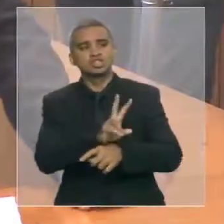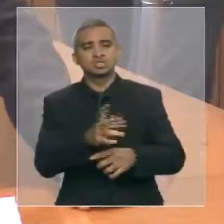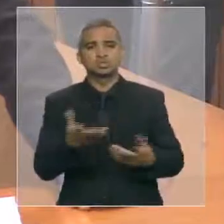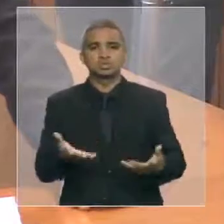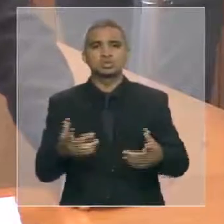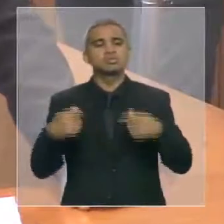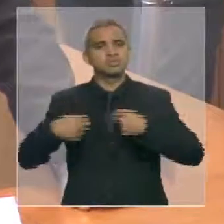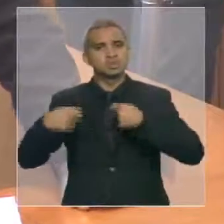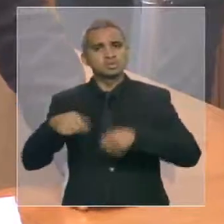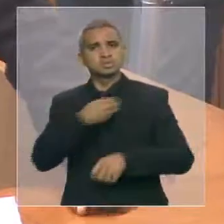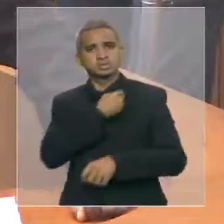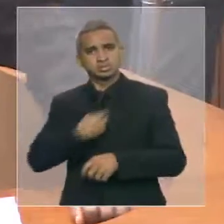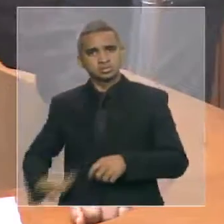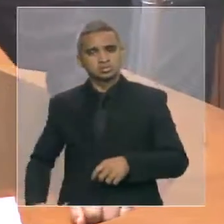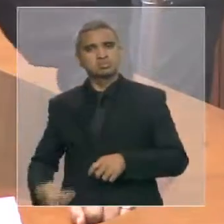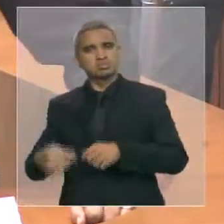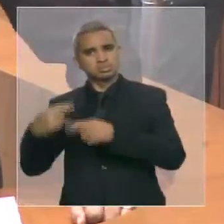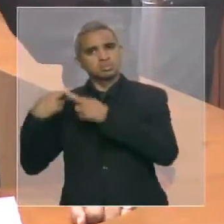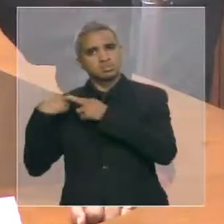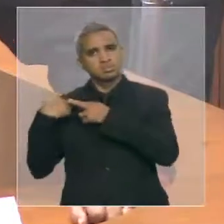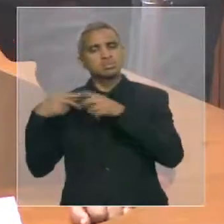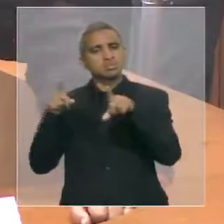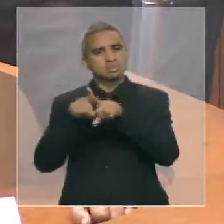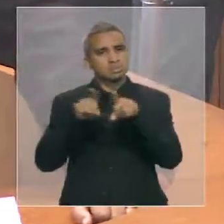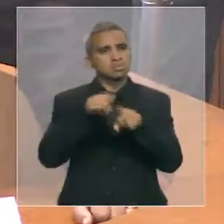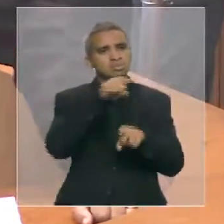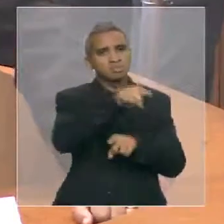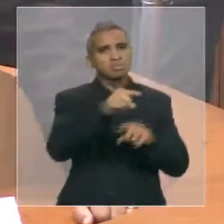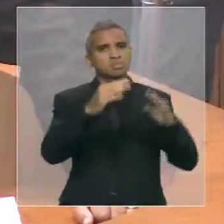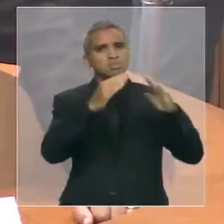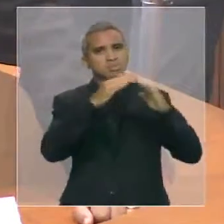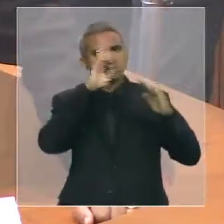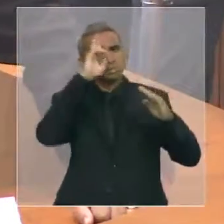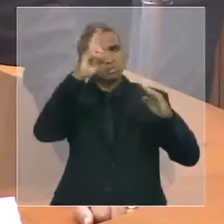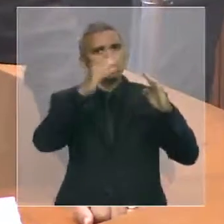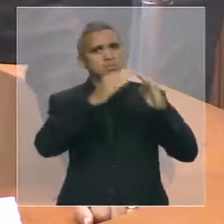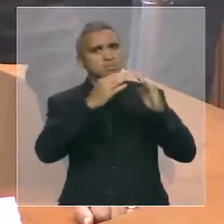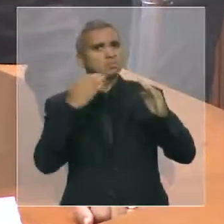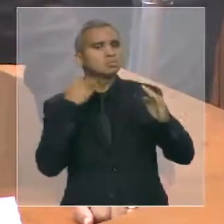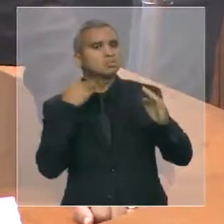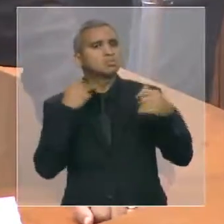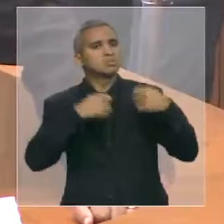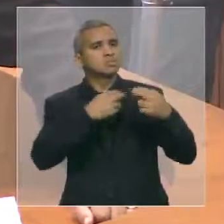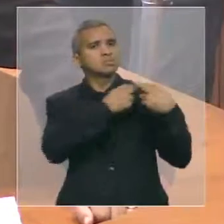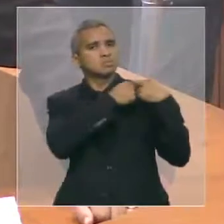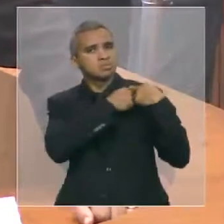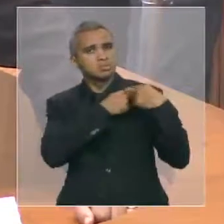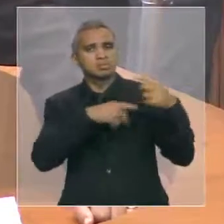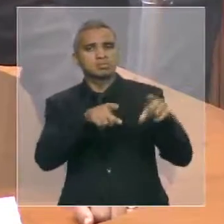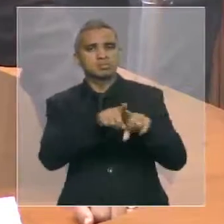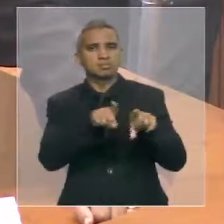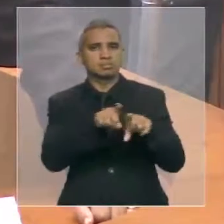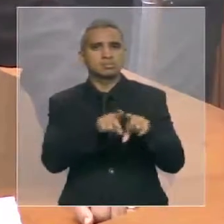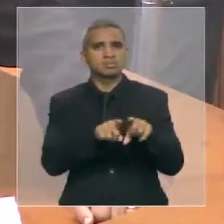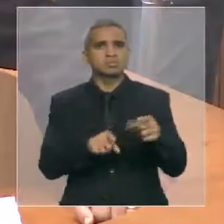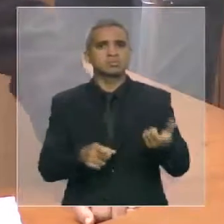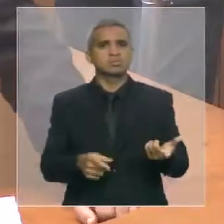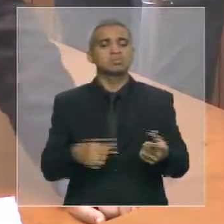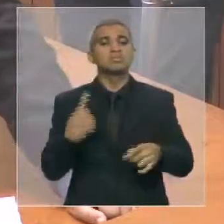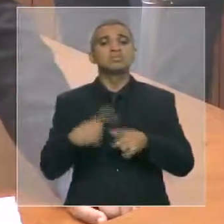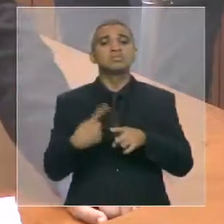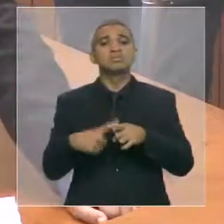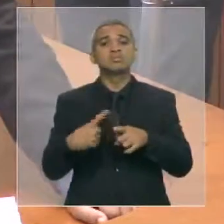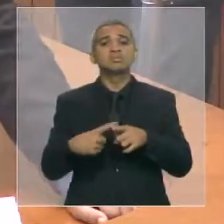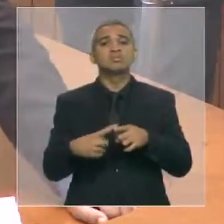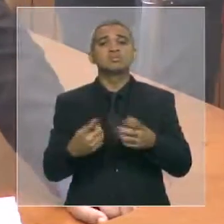bancos. Isso porque o investimento em tecnologia por parte das agências bancárias